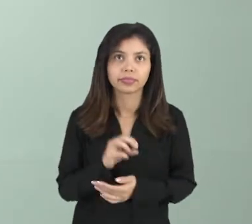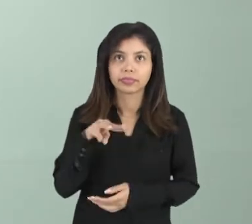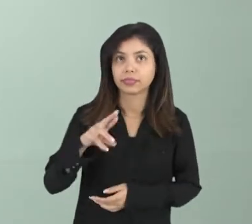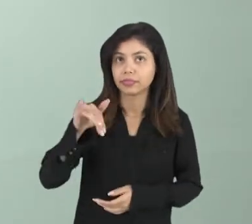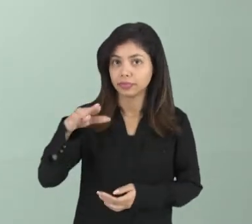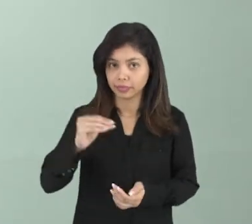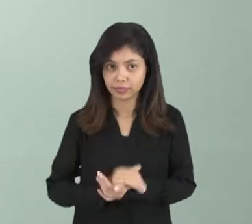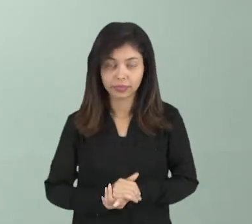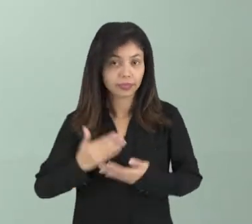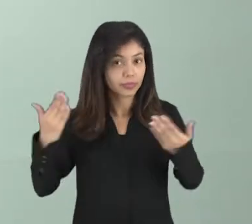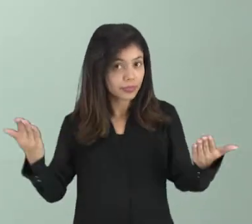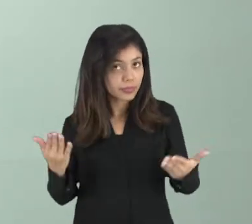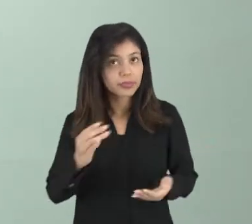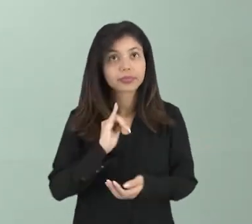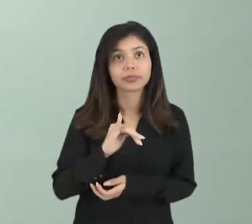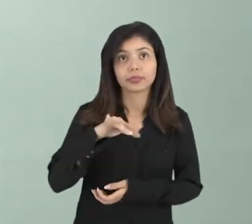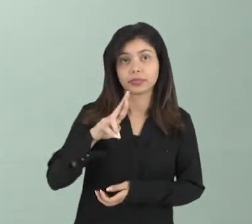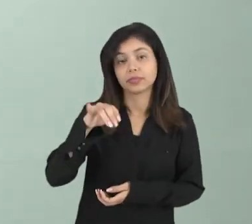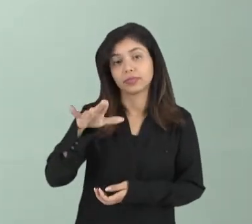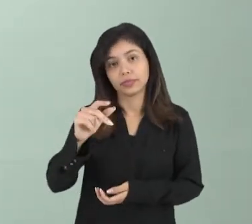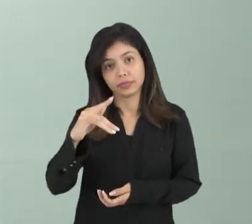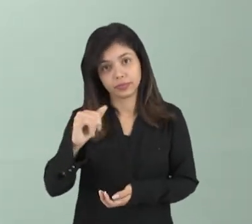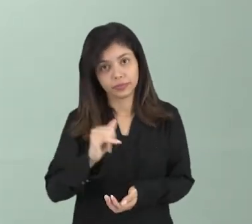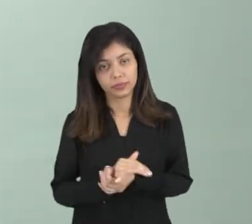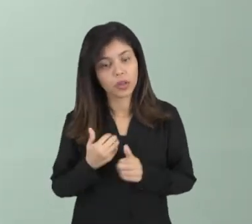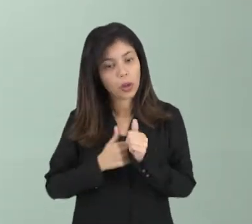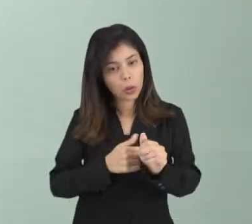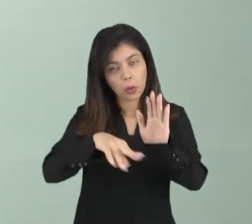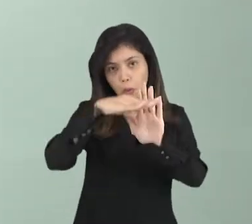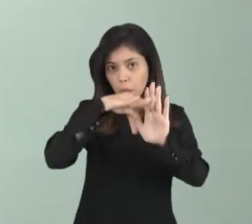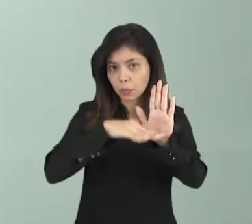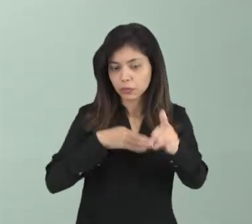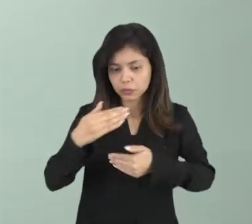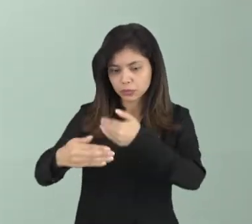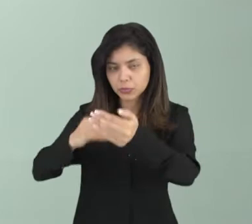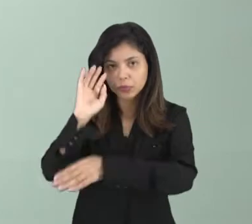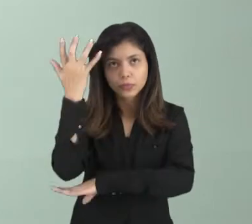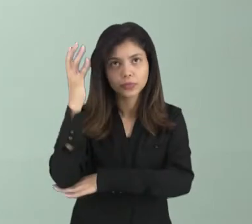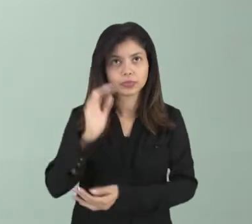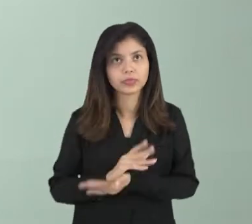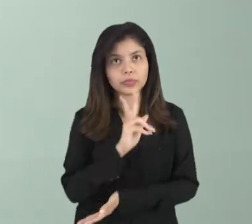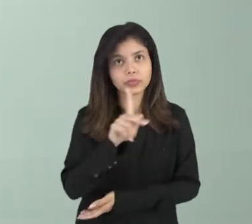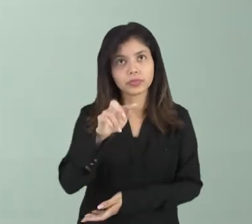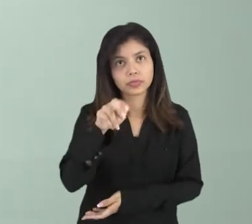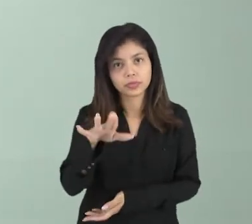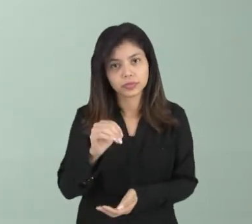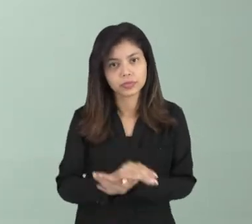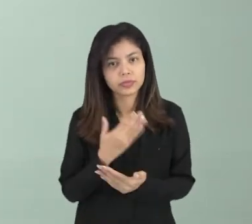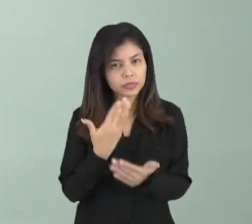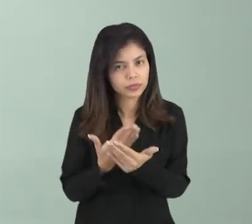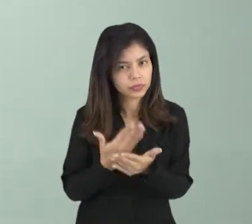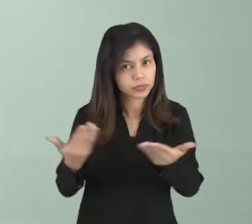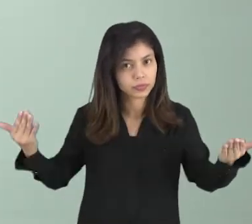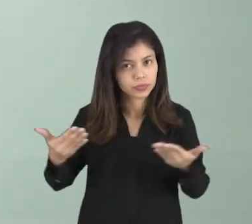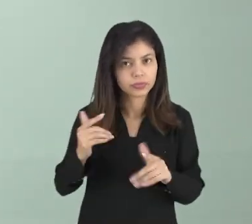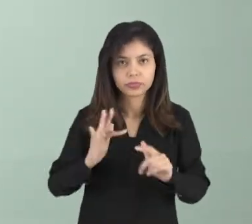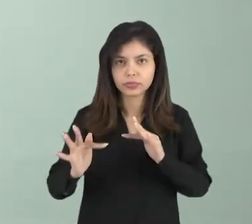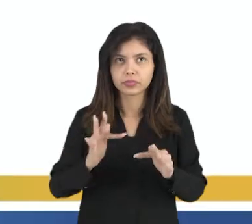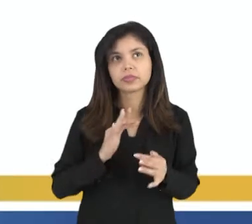térmicas. E a entropia define a ordem como os processos naturais ocorrem. Eu sou o professor Giovanni Lima e é isso que nós estudaremos nessa